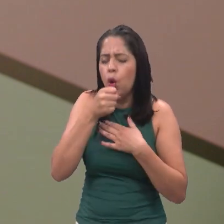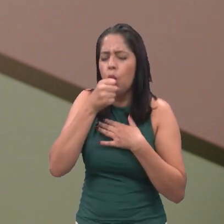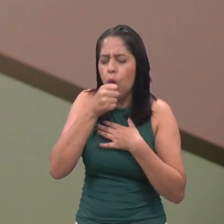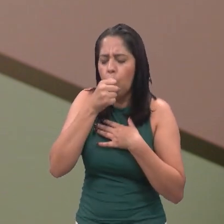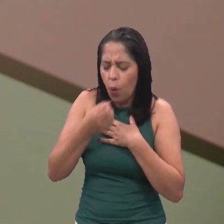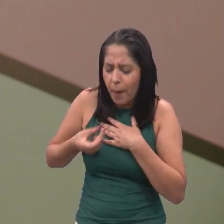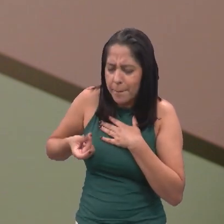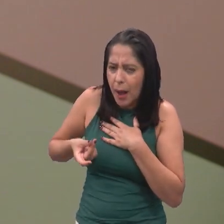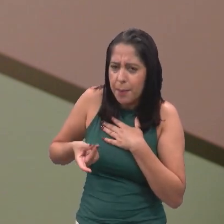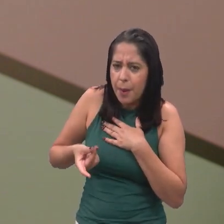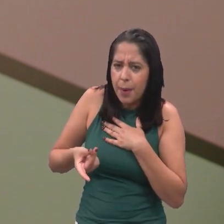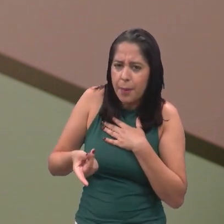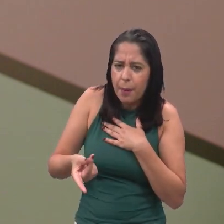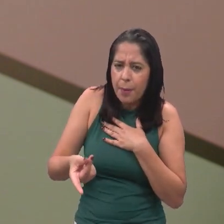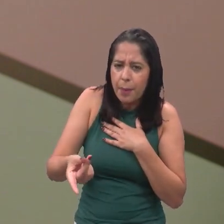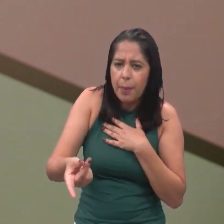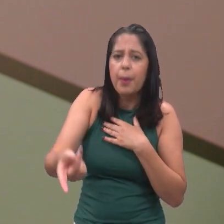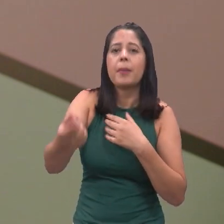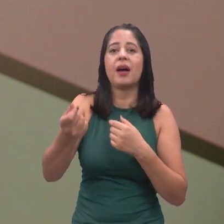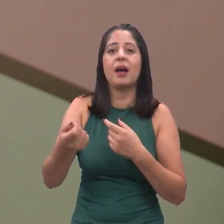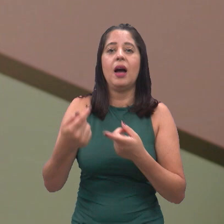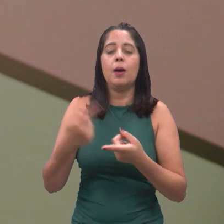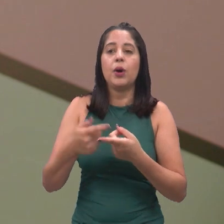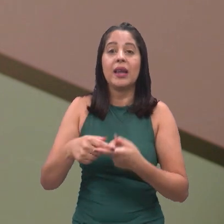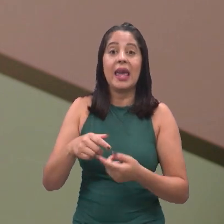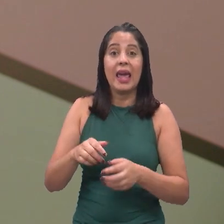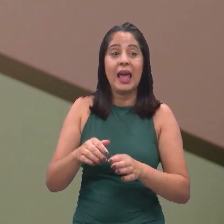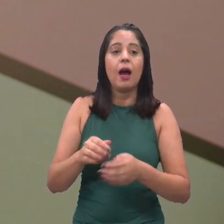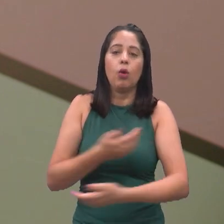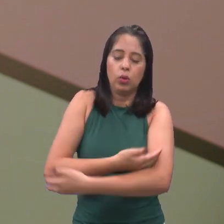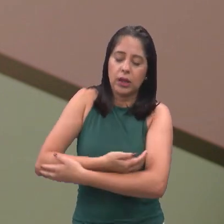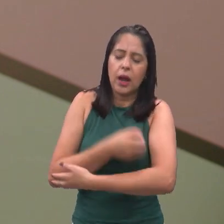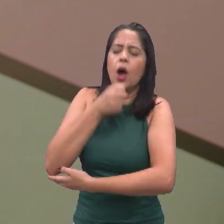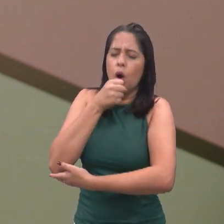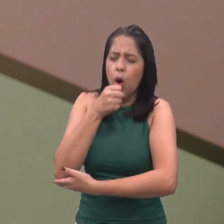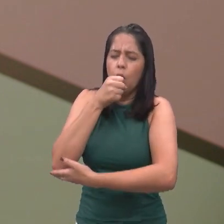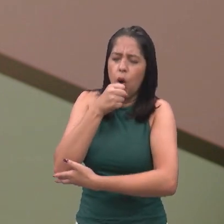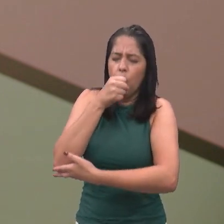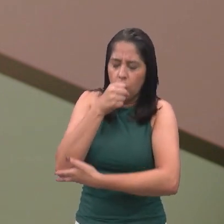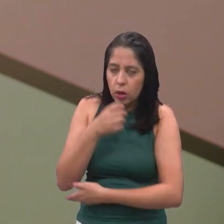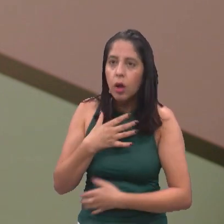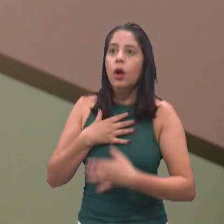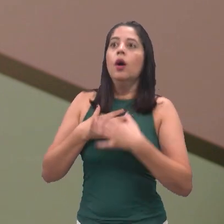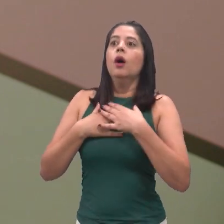até de tosse em guincho, porque a criança dá uma respirada e volta a tossir de novo.